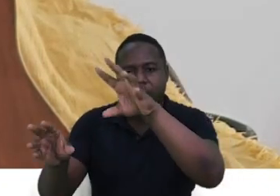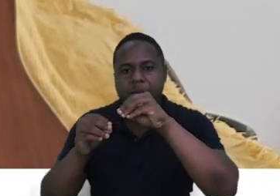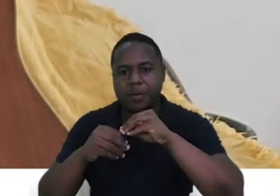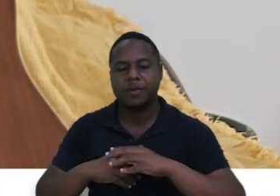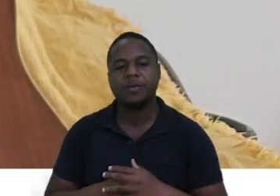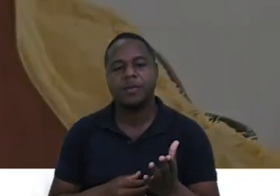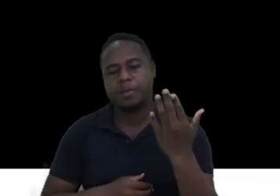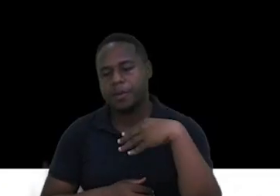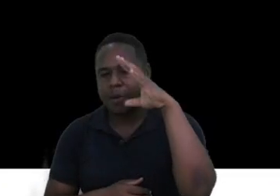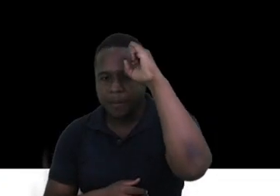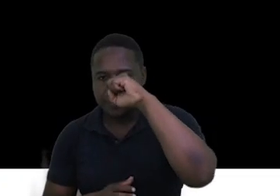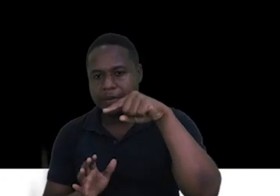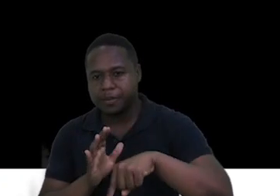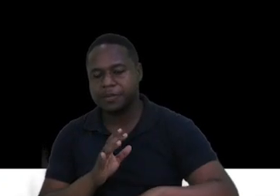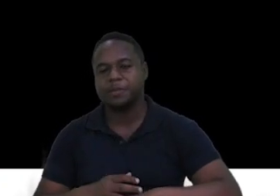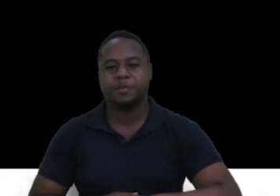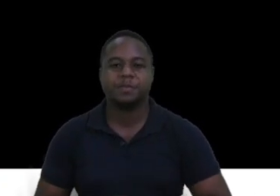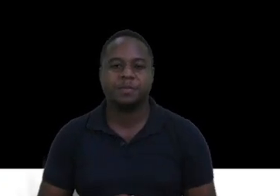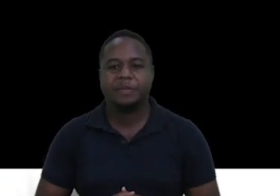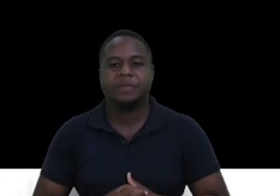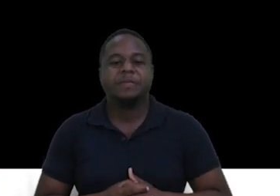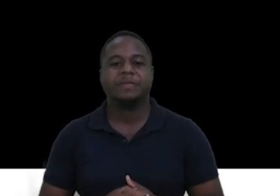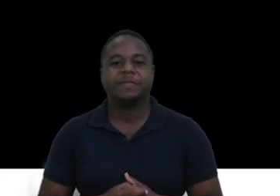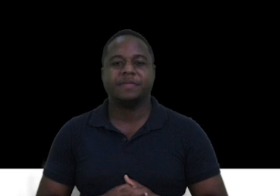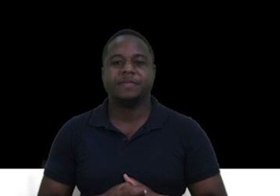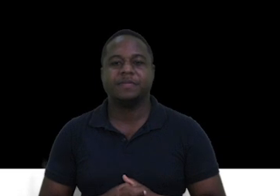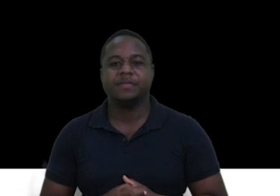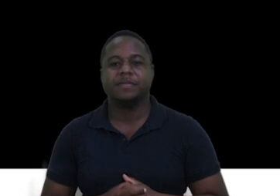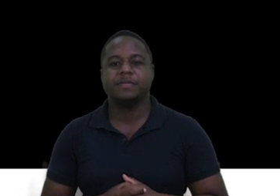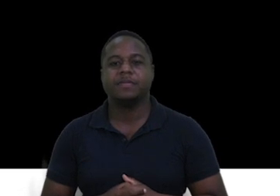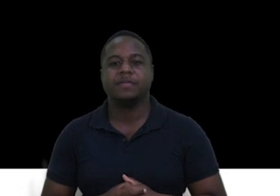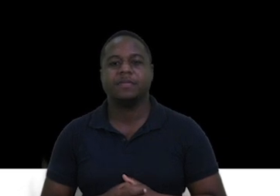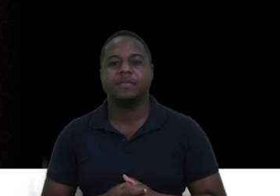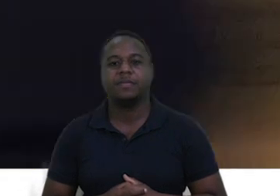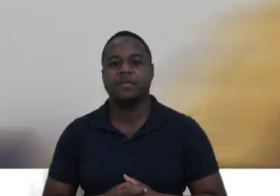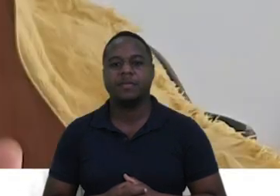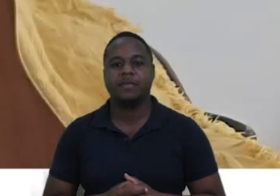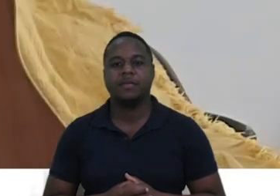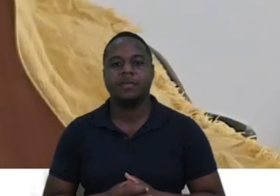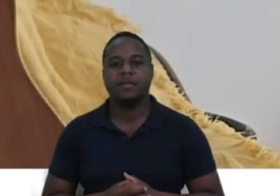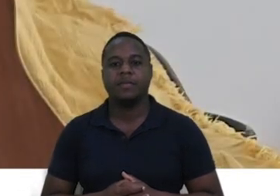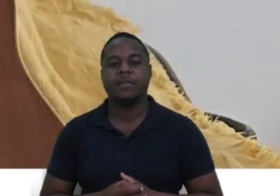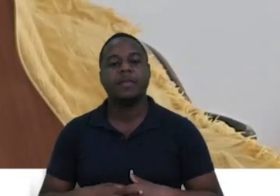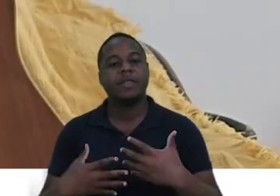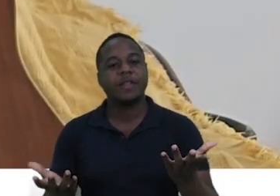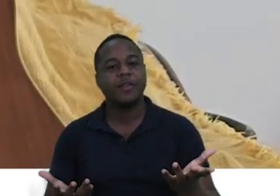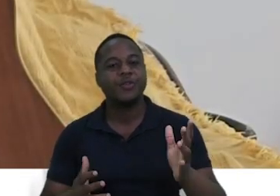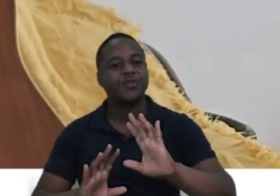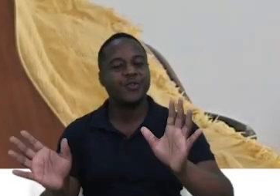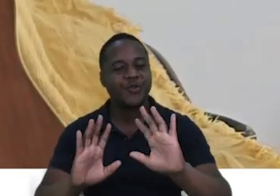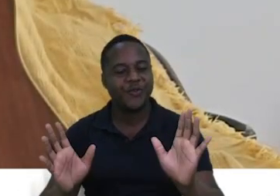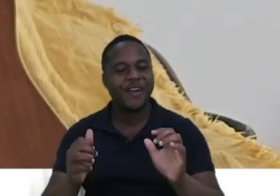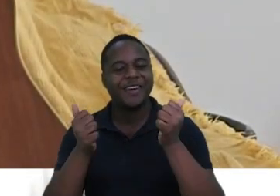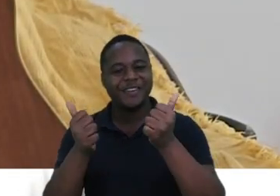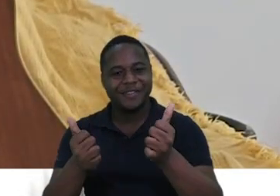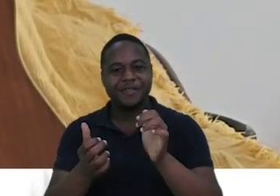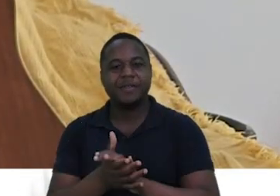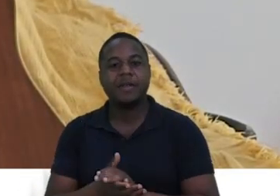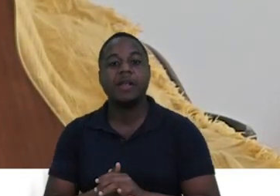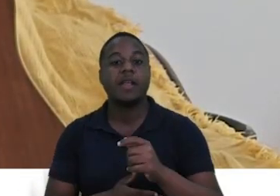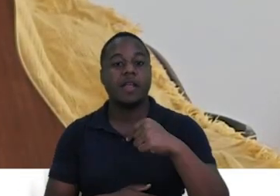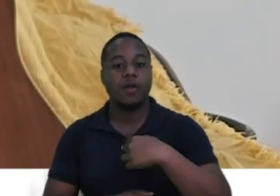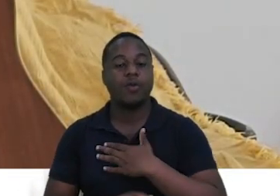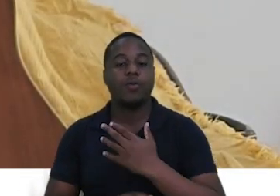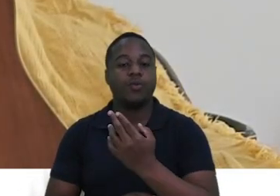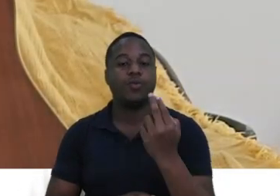você aprender um pouquinho mais. Olha, isso aqui tá muito bom, isso aqui tá bom demais. E aí, meus amores, e aí, meus amores, tudo bem com vocês? Professor Átila falando